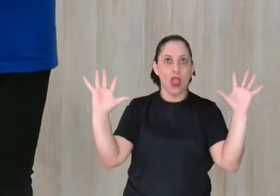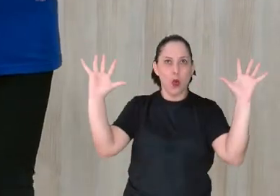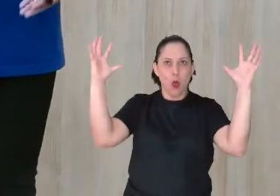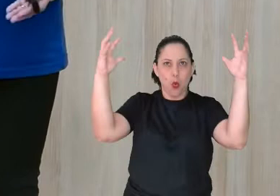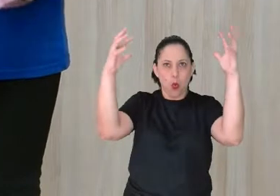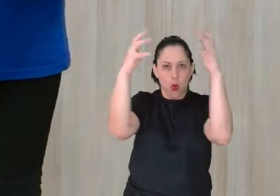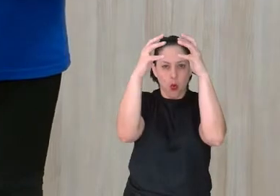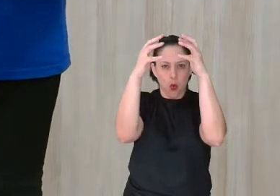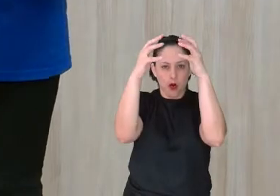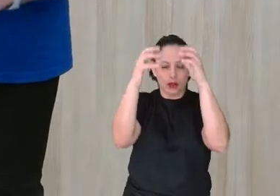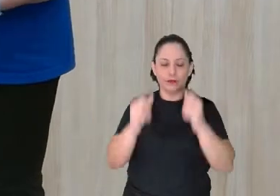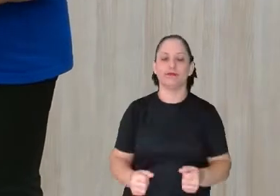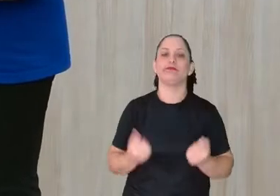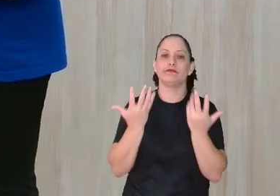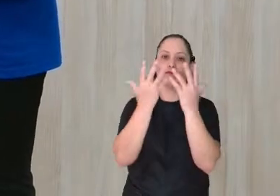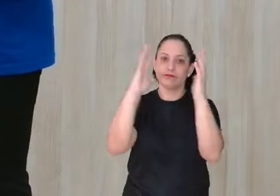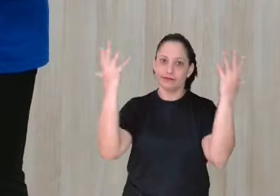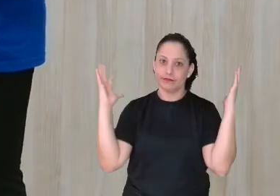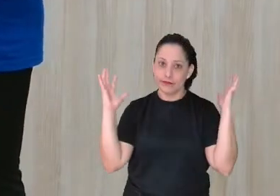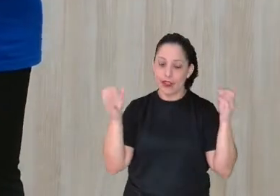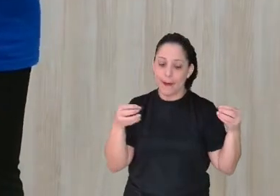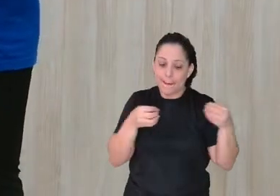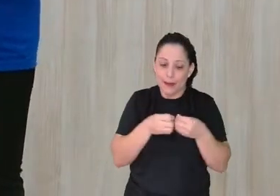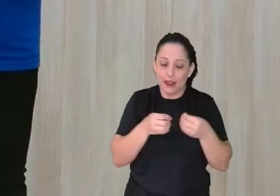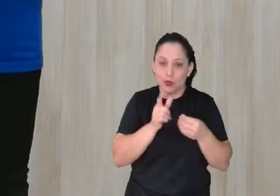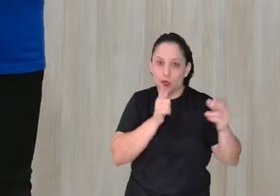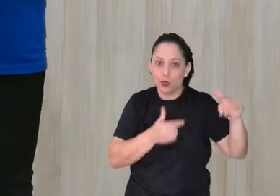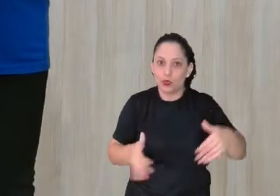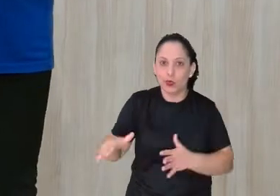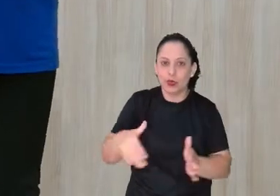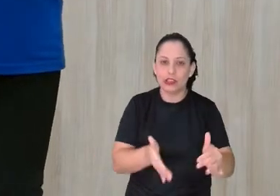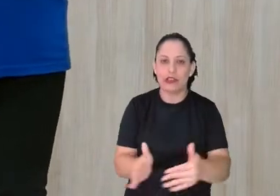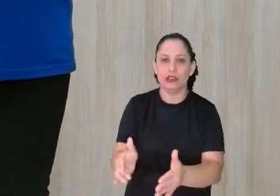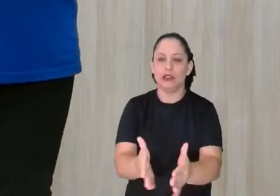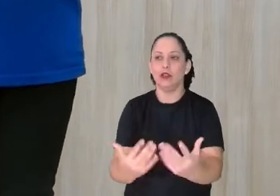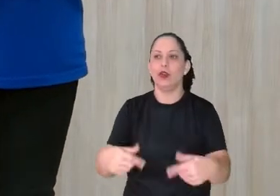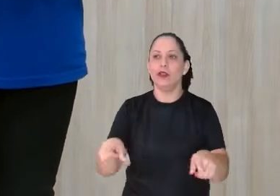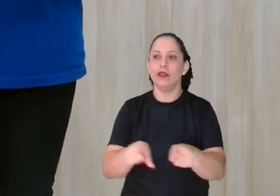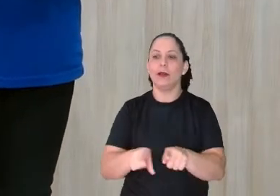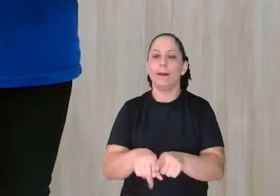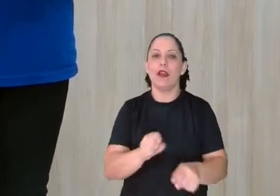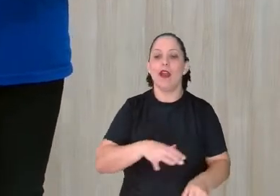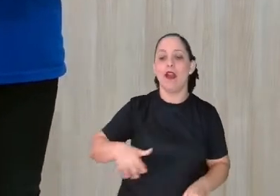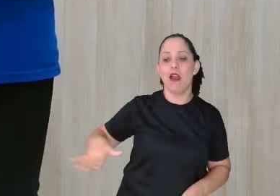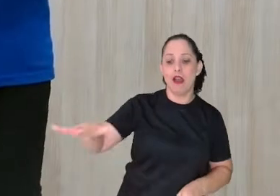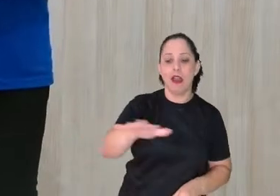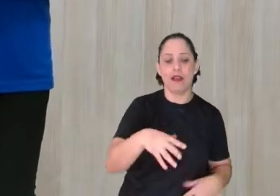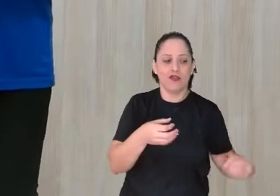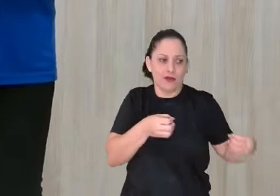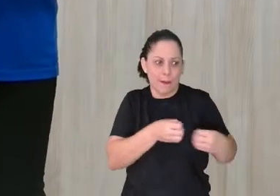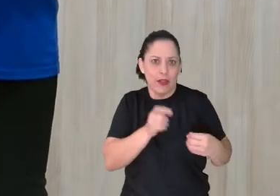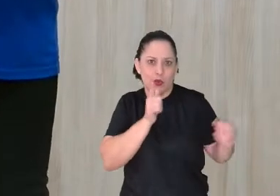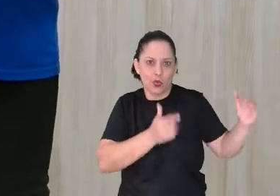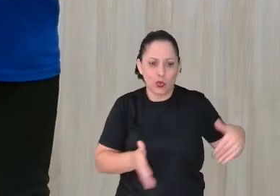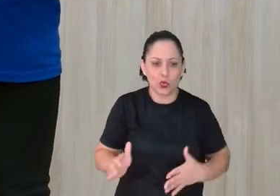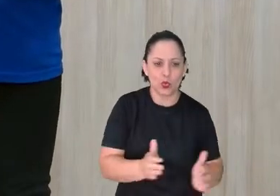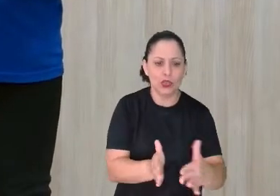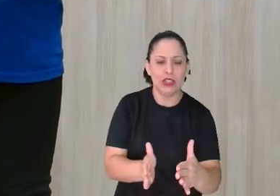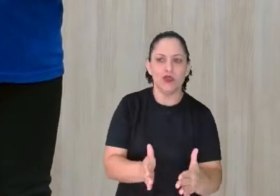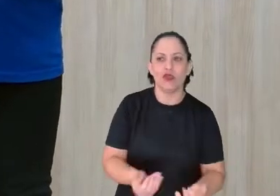ciliares são aquelas que estão próximas aos rios, e as matas de galeria é que em algumas áreas próximas aos rios parecem